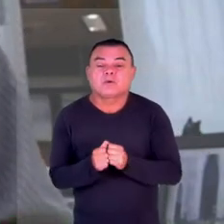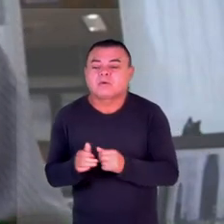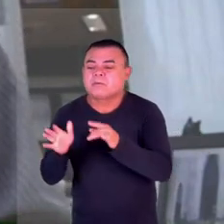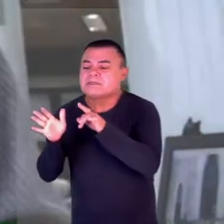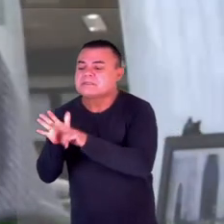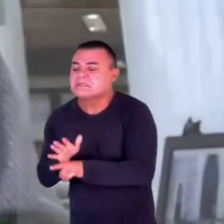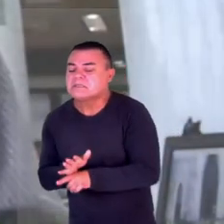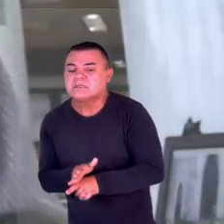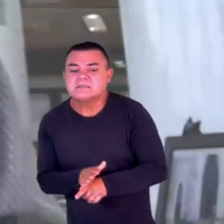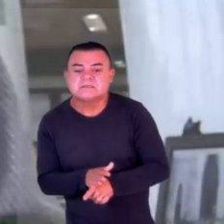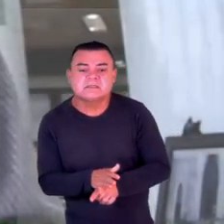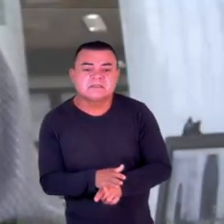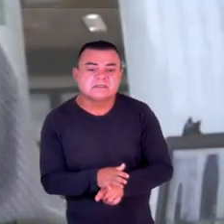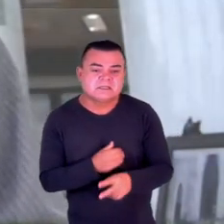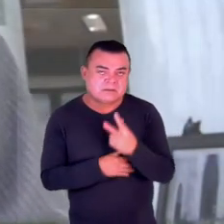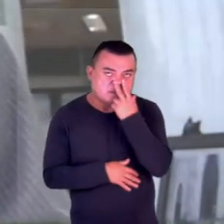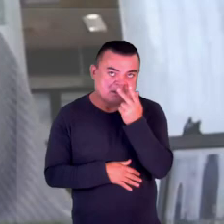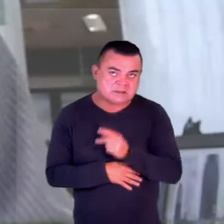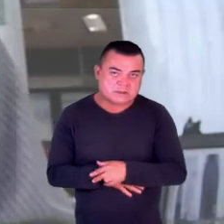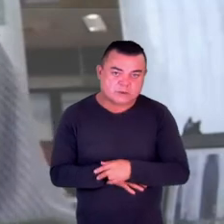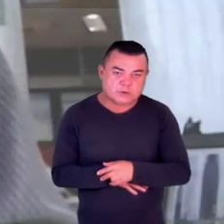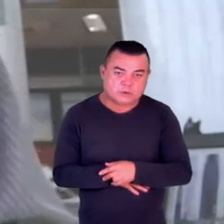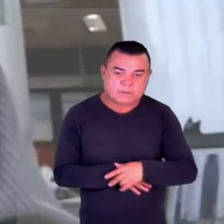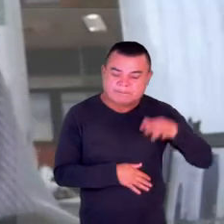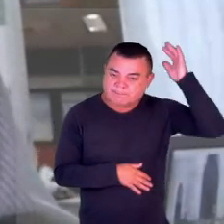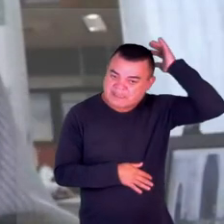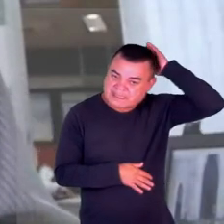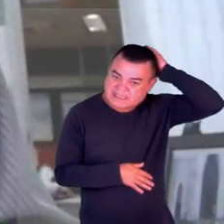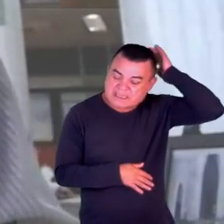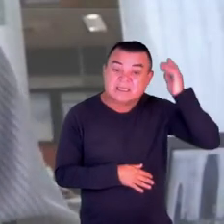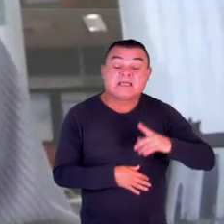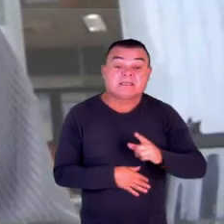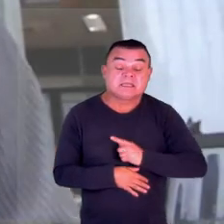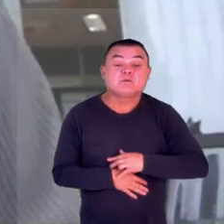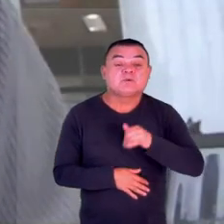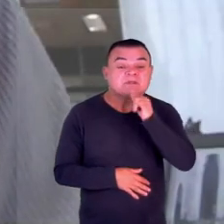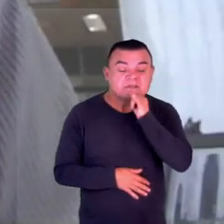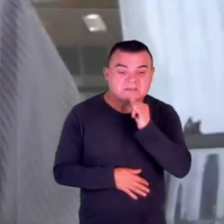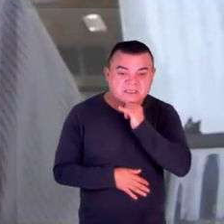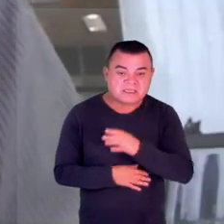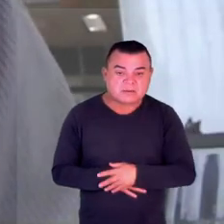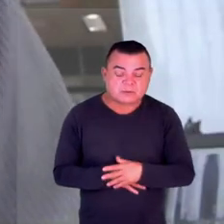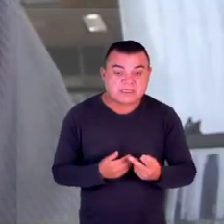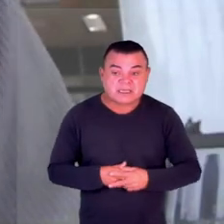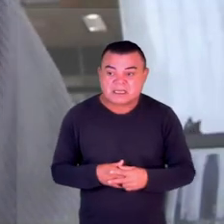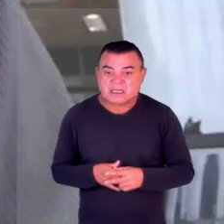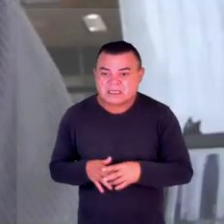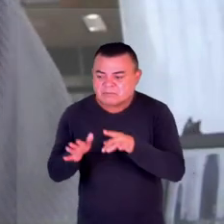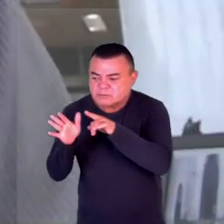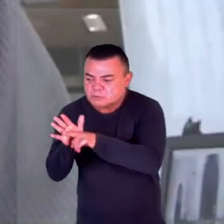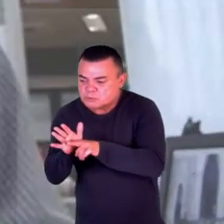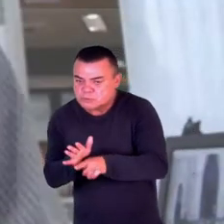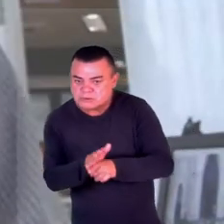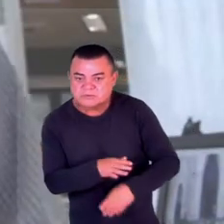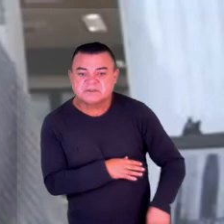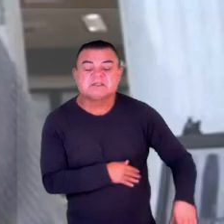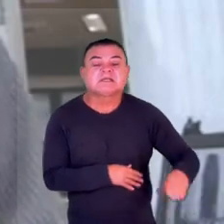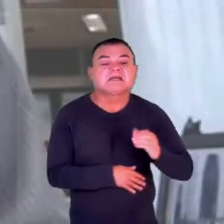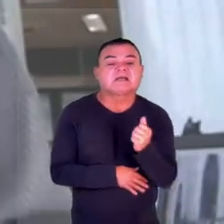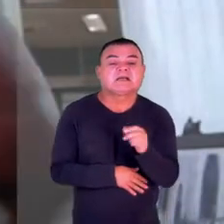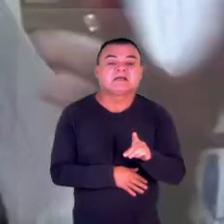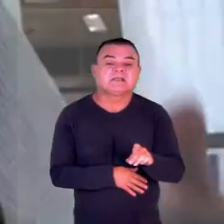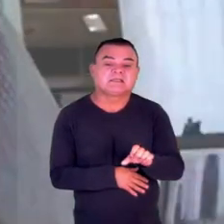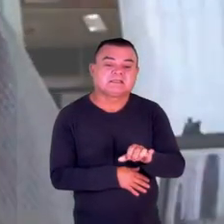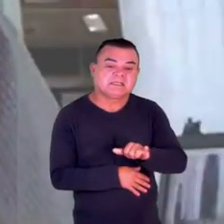que o Pará o Pará tem uma um exemplo muito bom disso né da da verificação da cadeia dominial